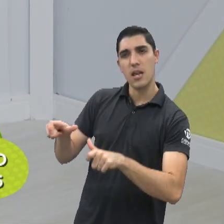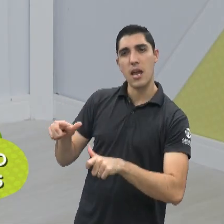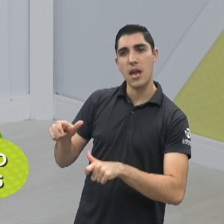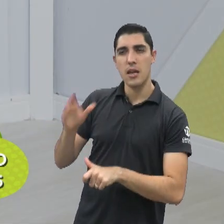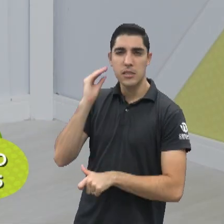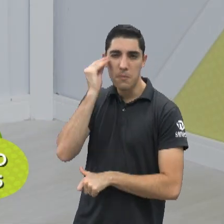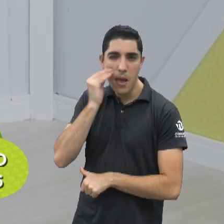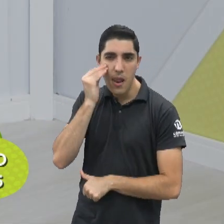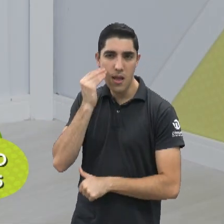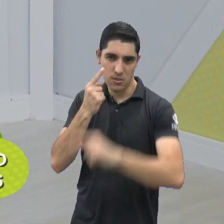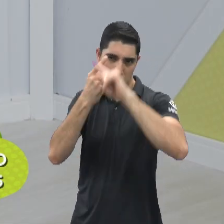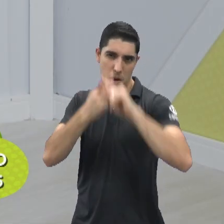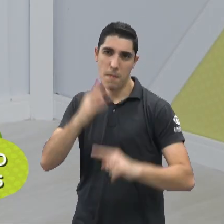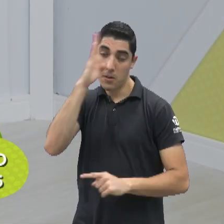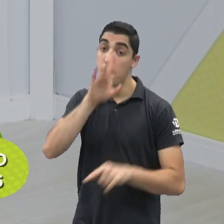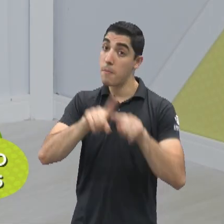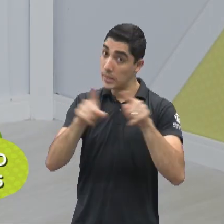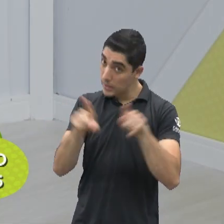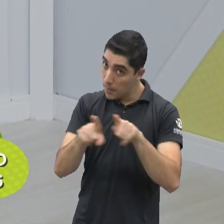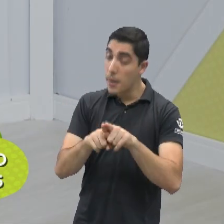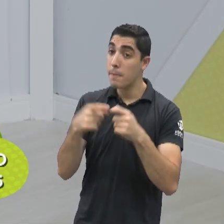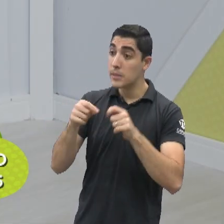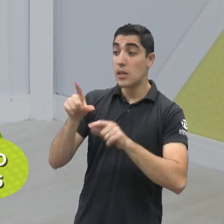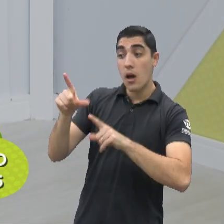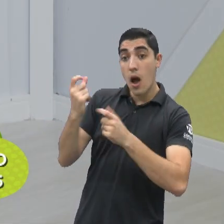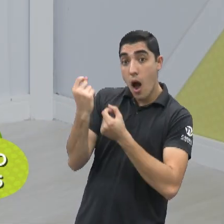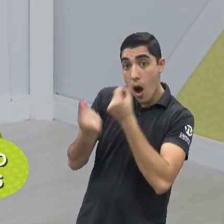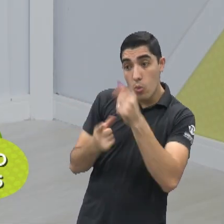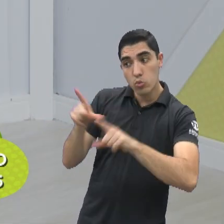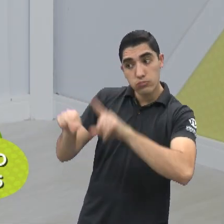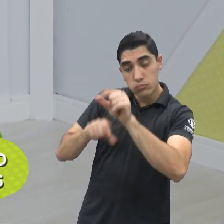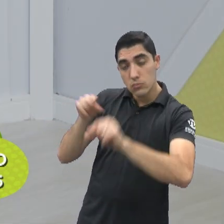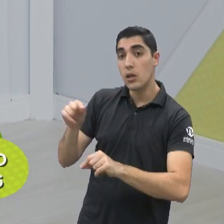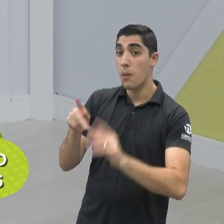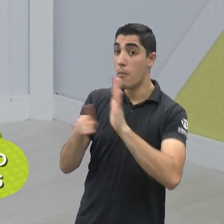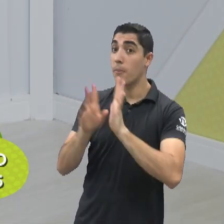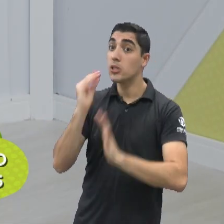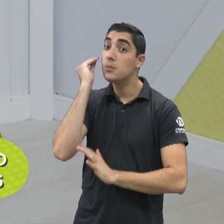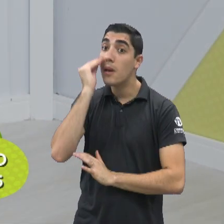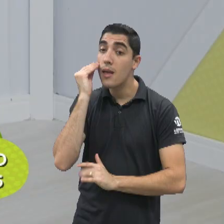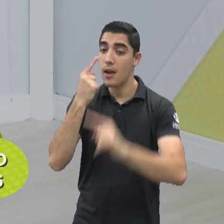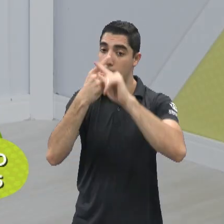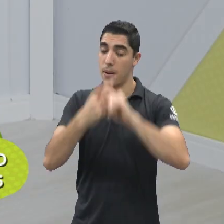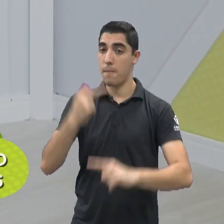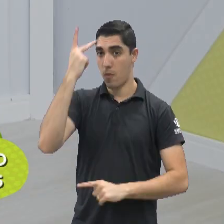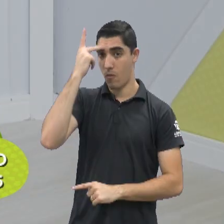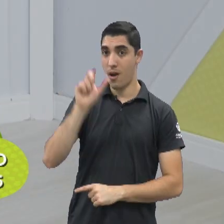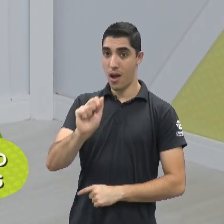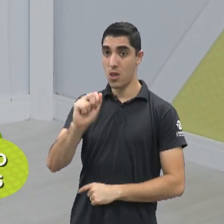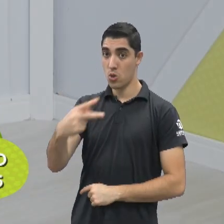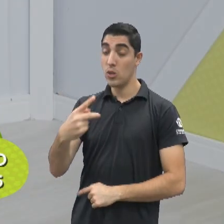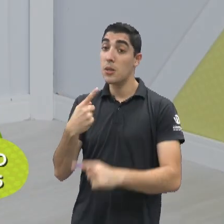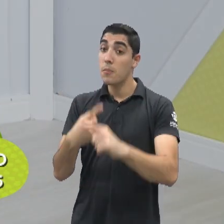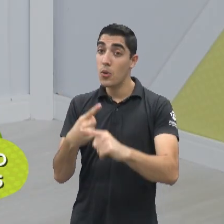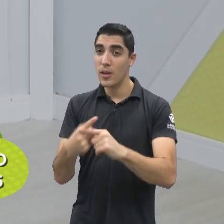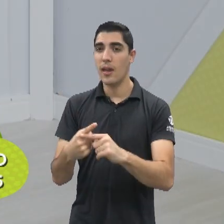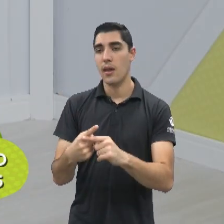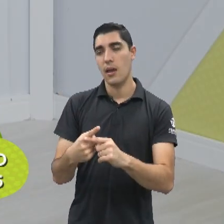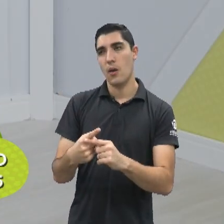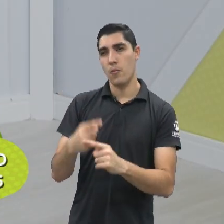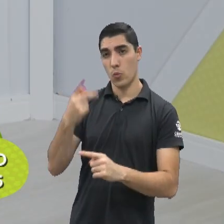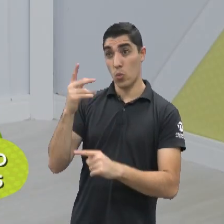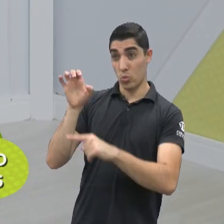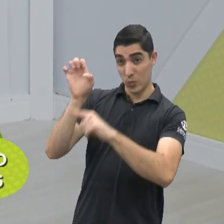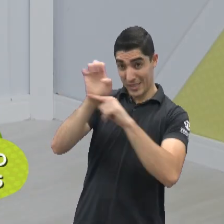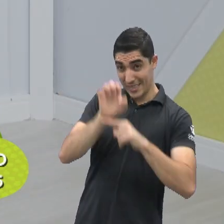é importante também trazer de experiência de Série A2, né? Mesclar um pouco, porque o estadual mais forte é o Paulista, realmente, e a Série A2